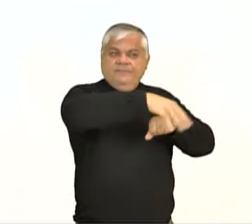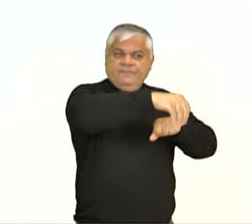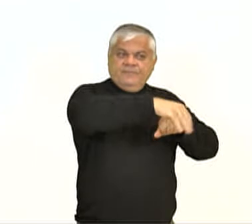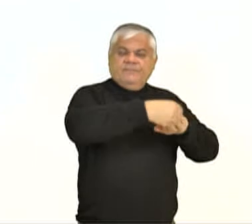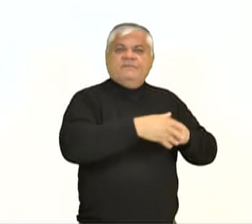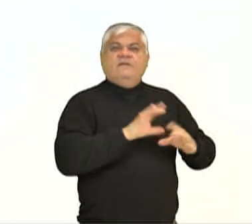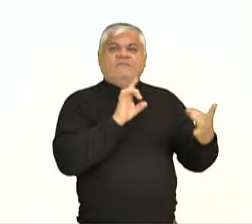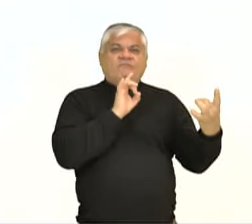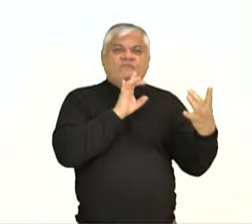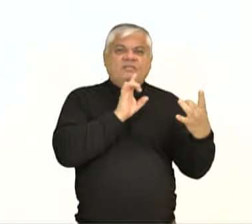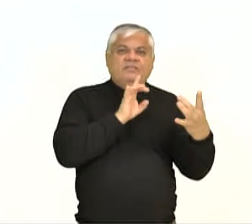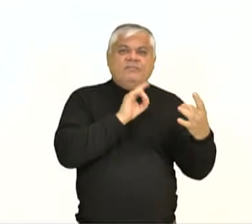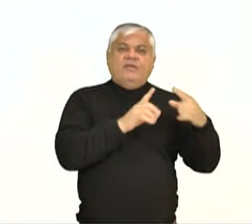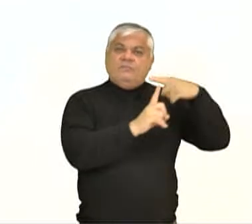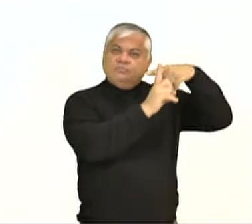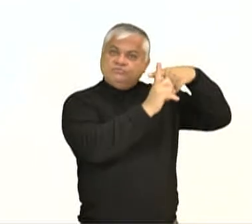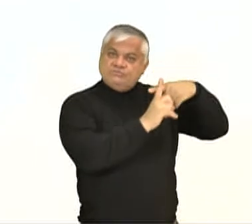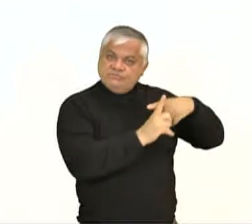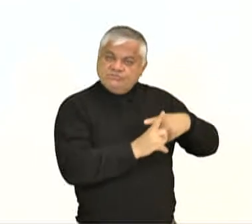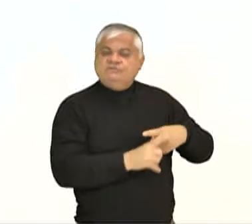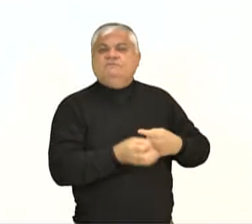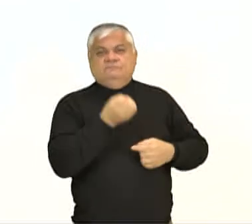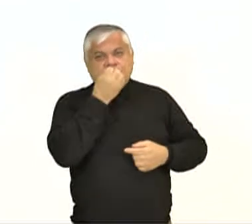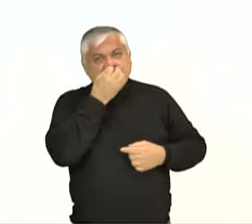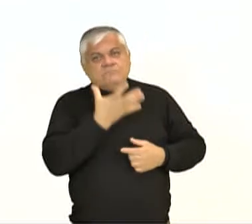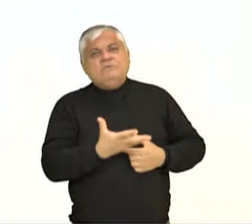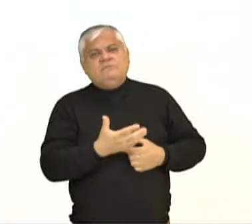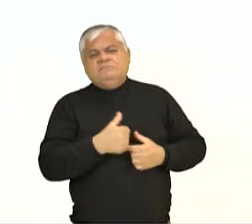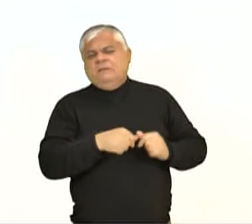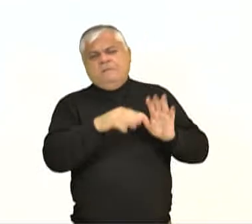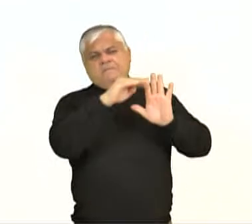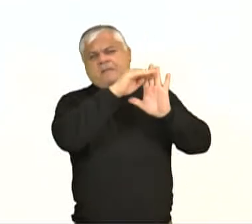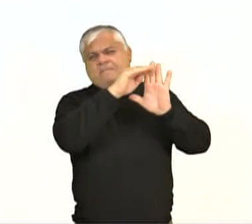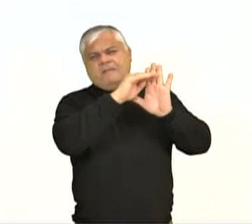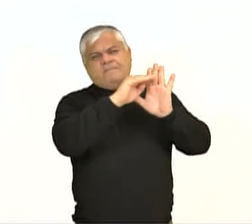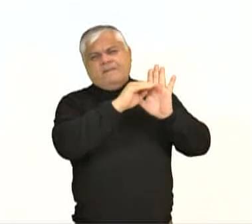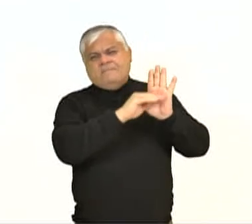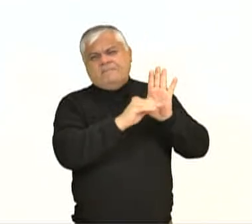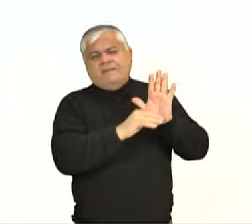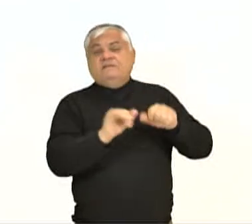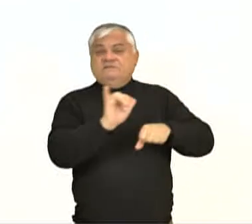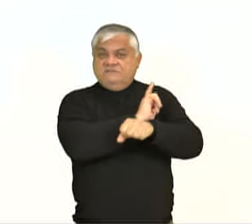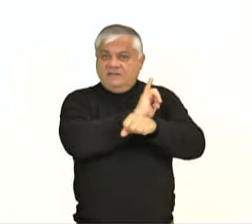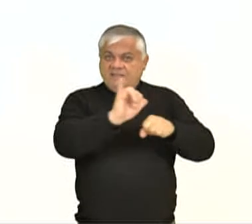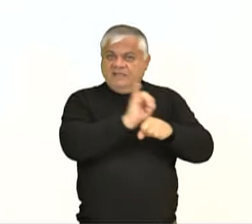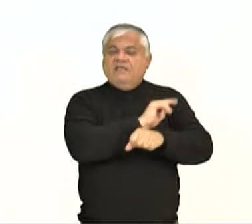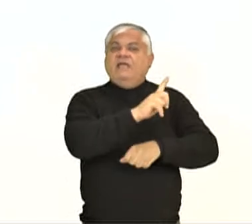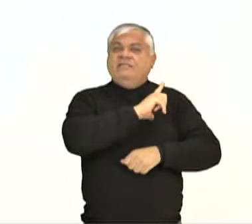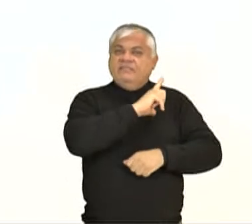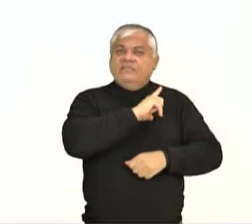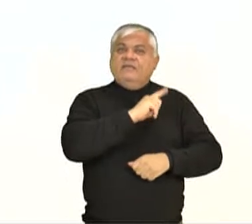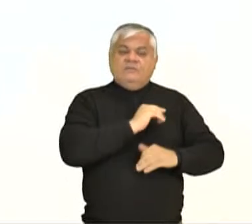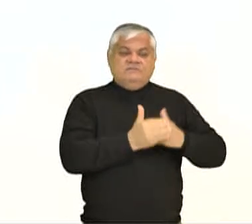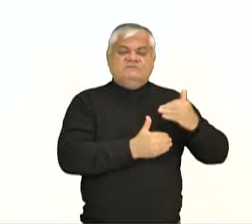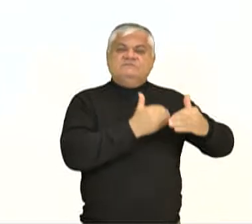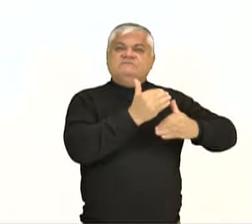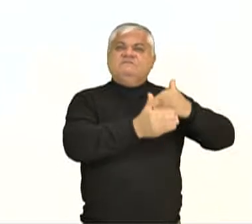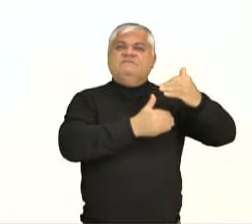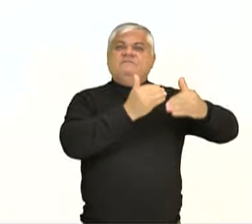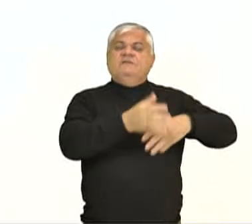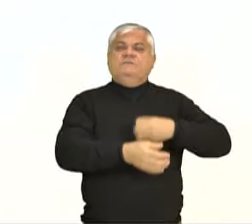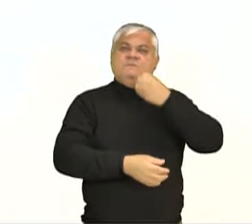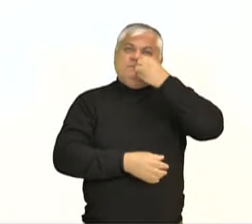feedback construtivo, feedback positivo. Então, uma série aí de estratégias para que a gente tenha, né, o desenvolvimento